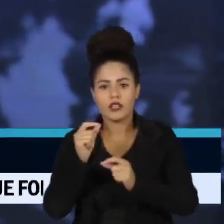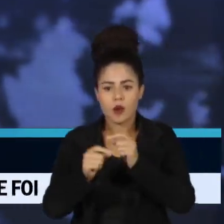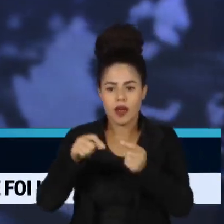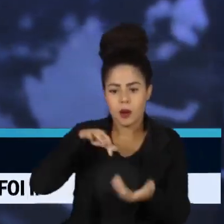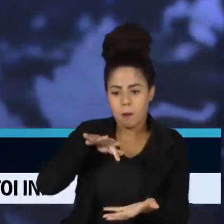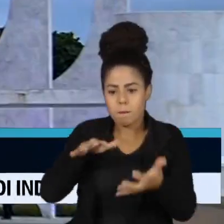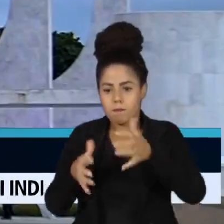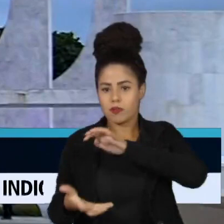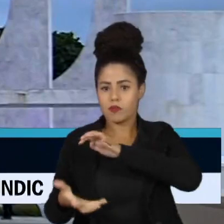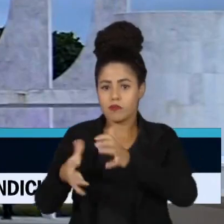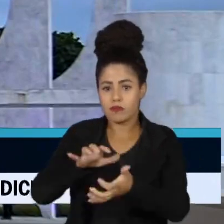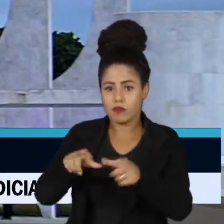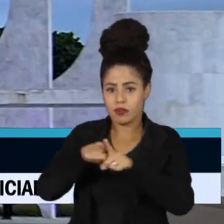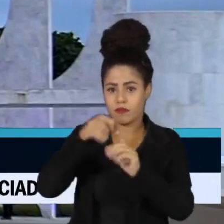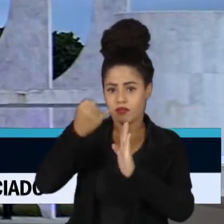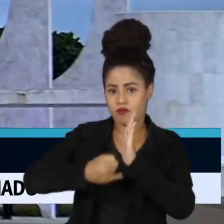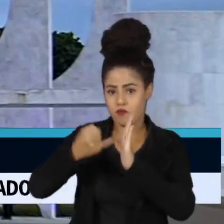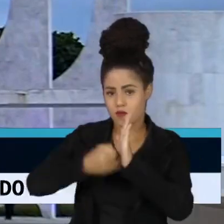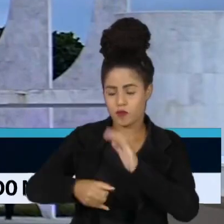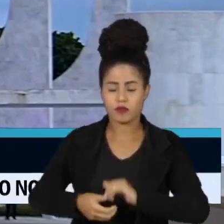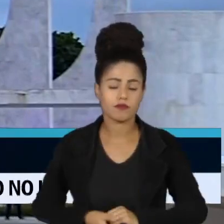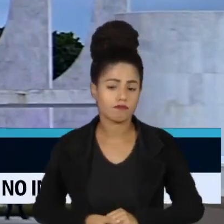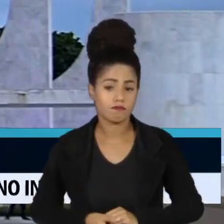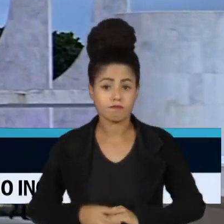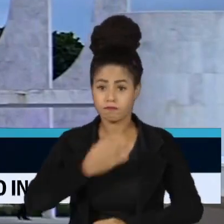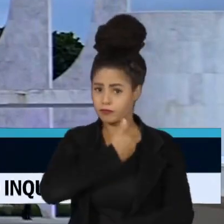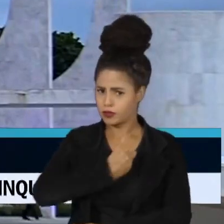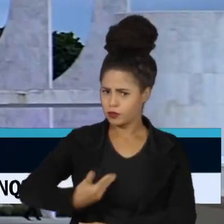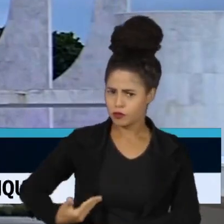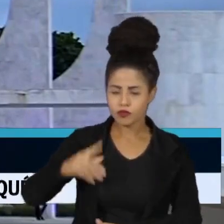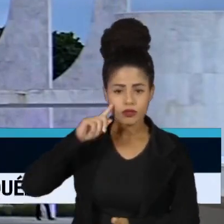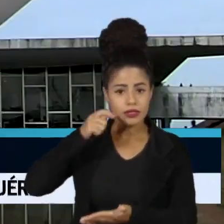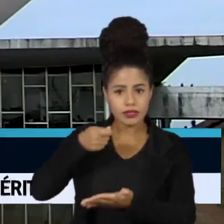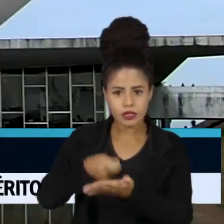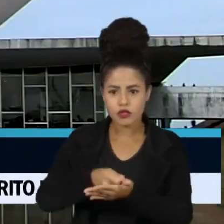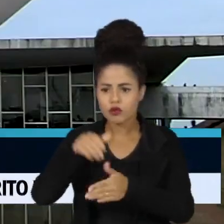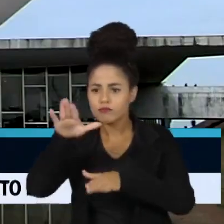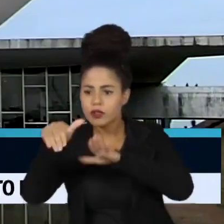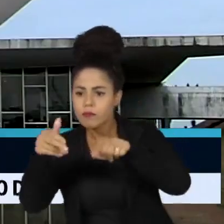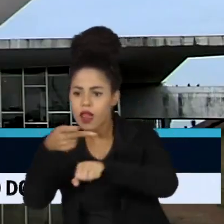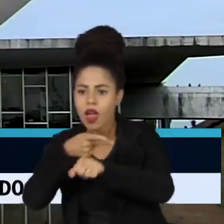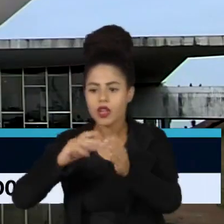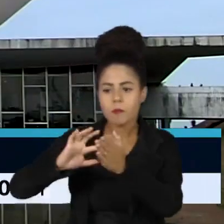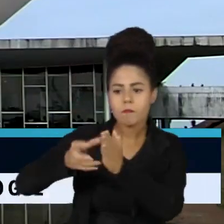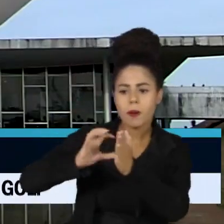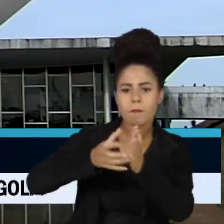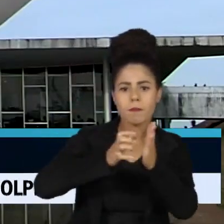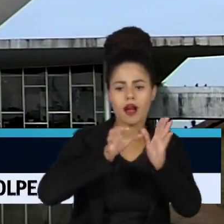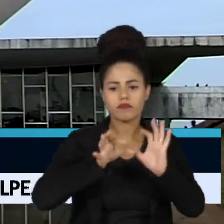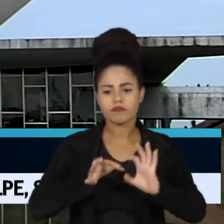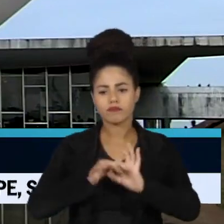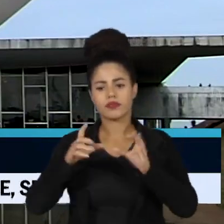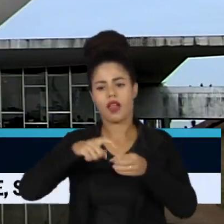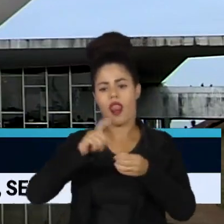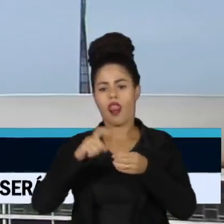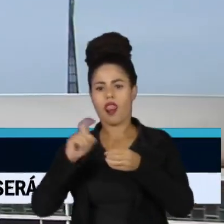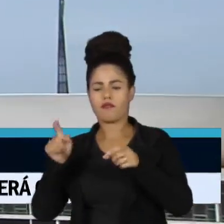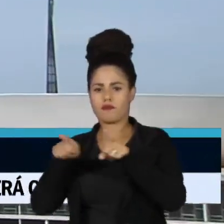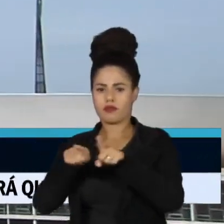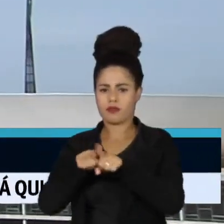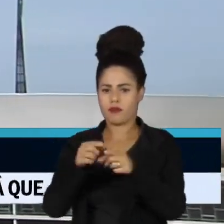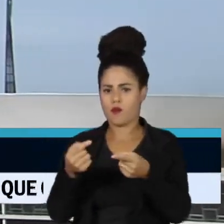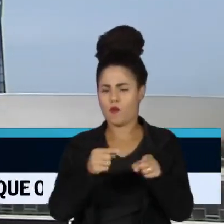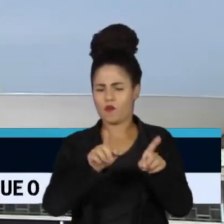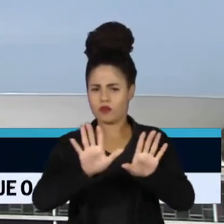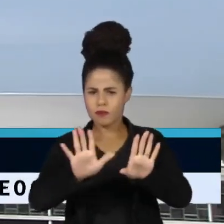reforma tributária. O governo decidiu buscar apoio de partidos que se declararam independentes e até da oposição.